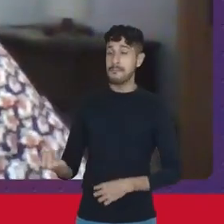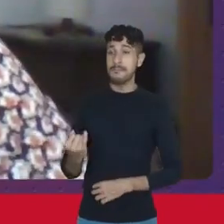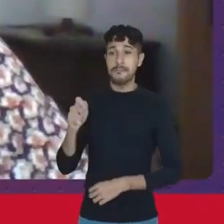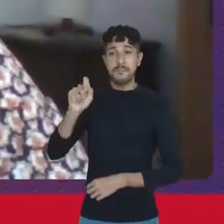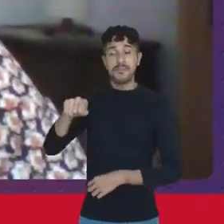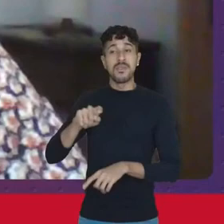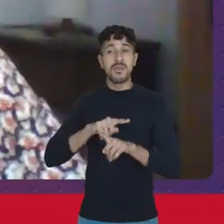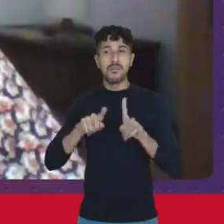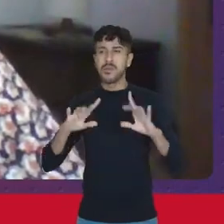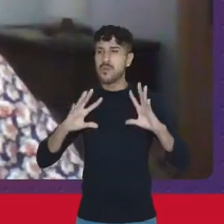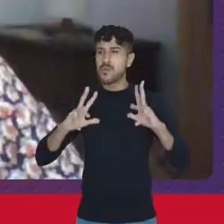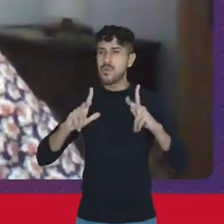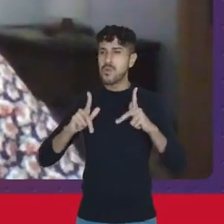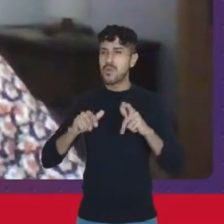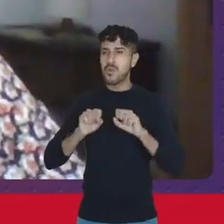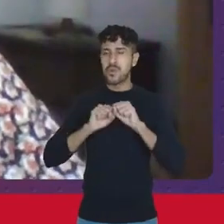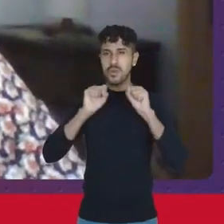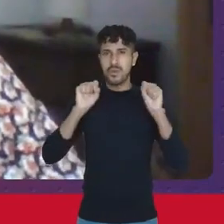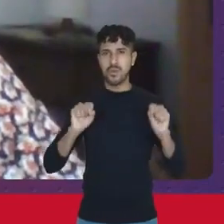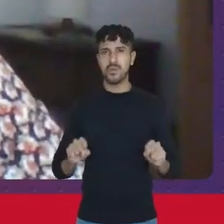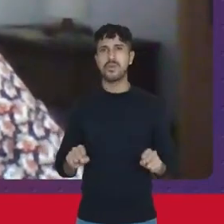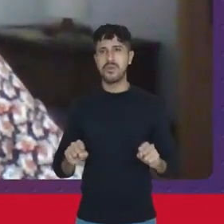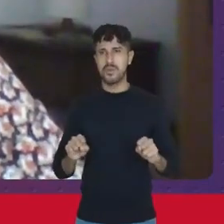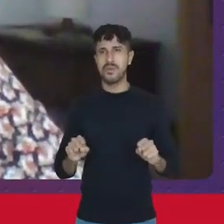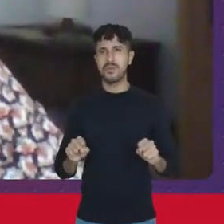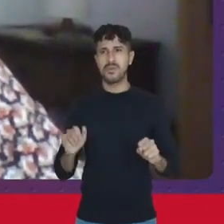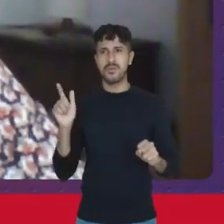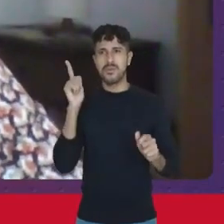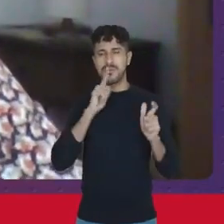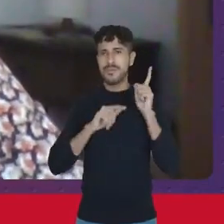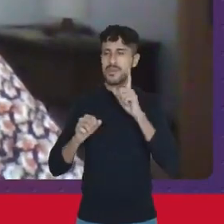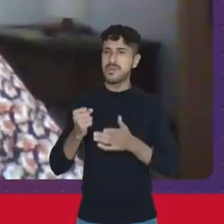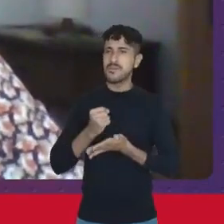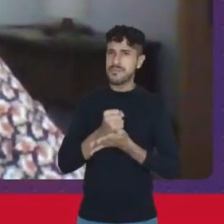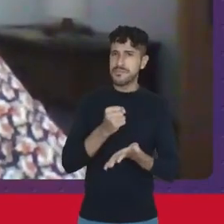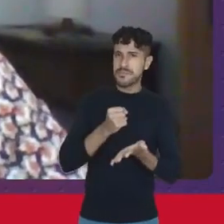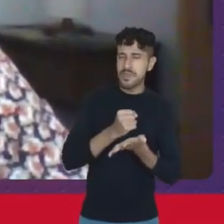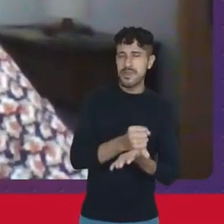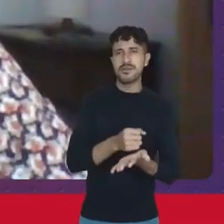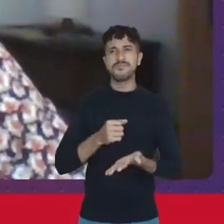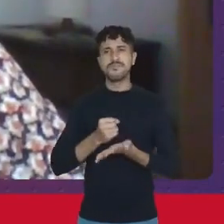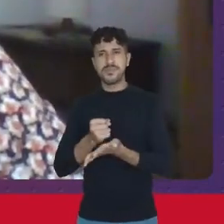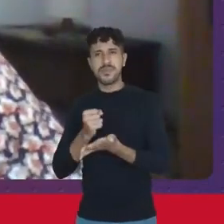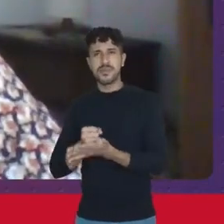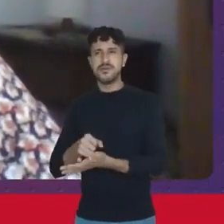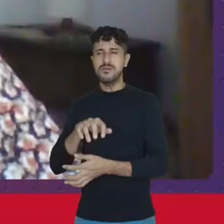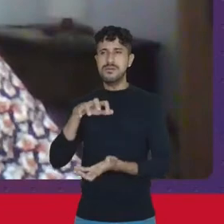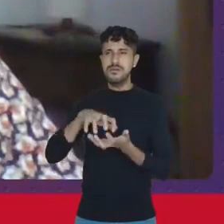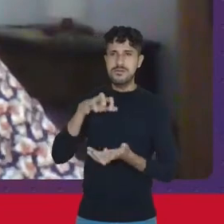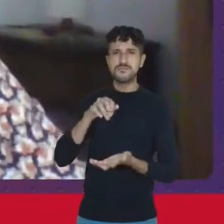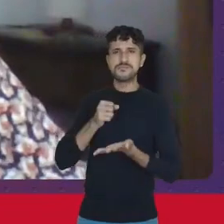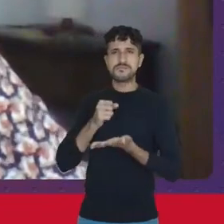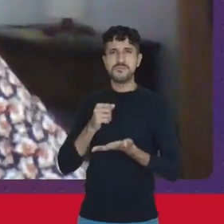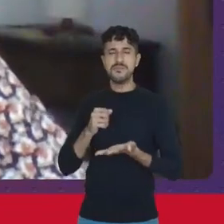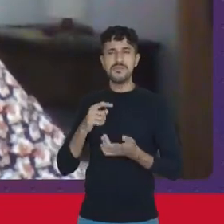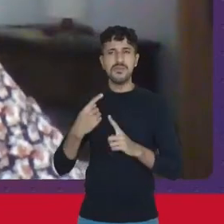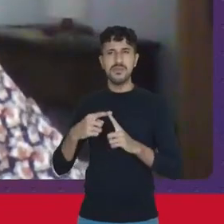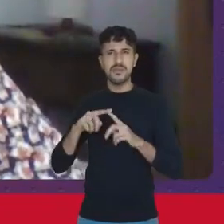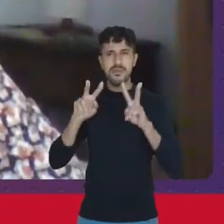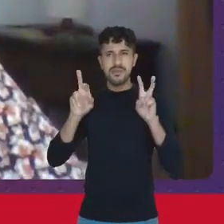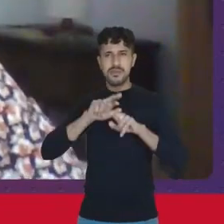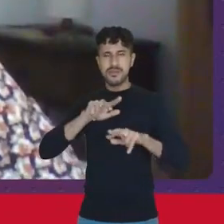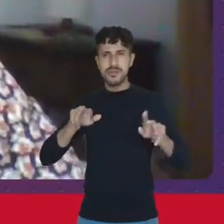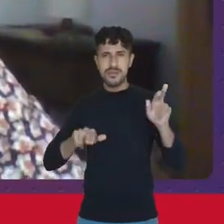fundamental, mas todo o sistema de assistência ao idoso, porque